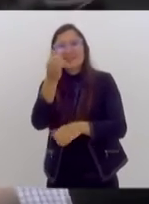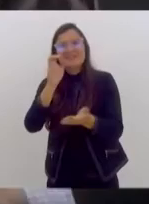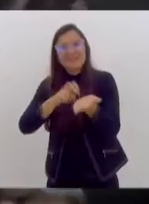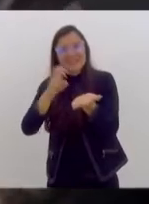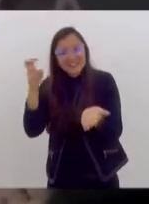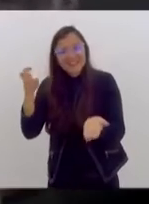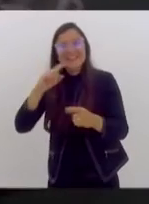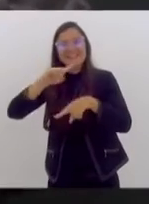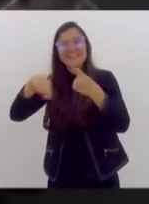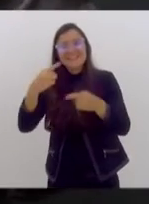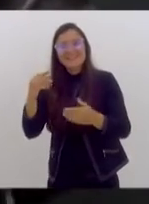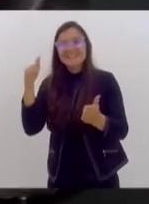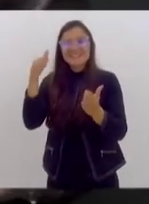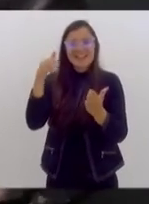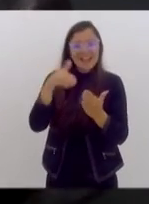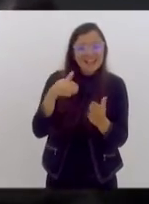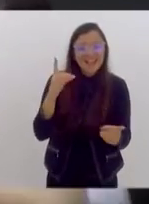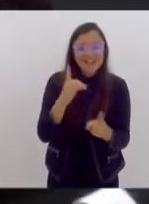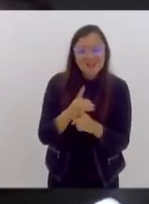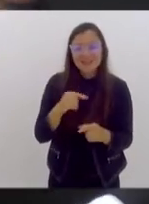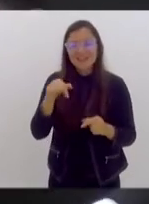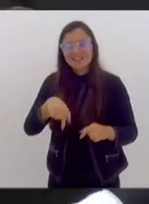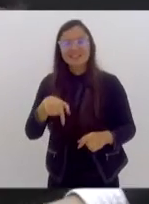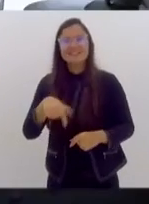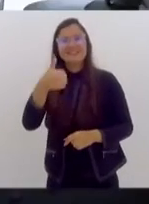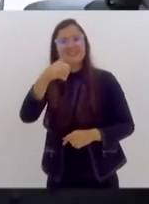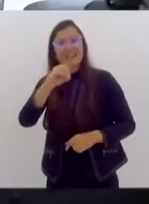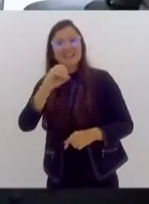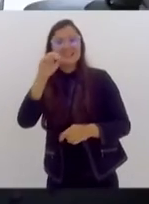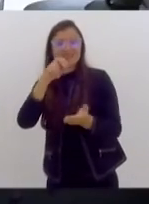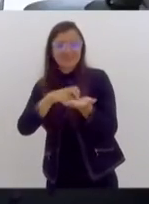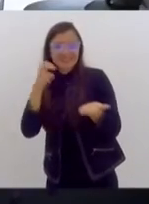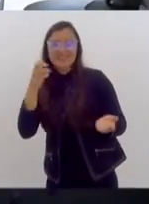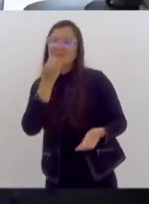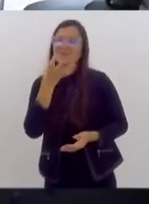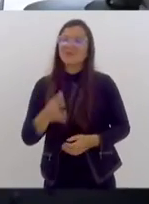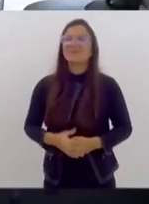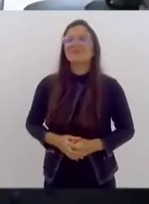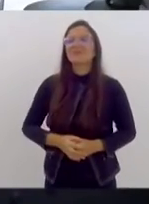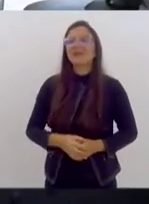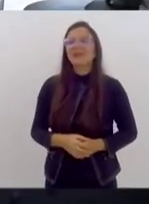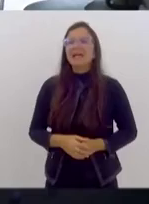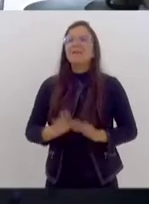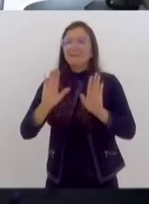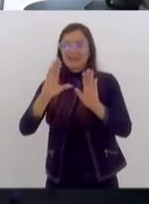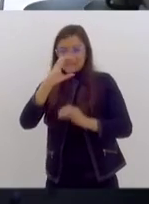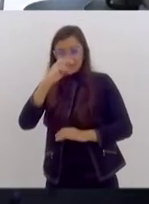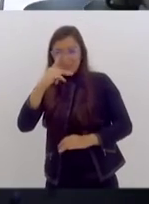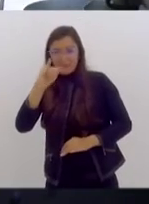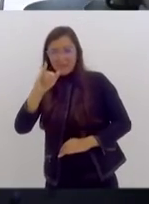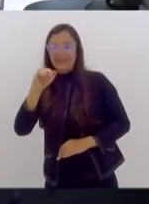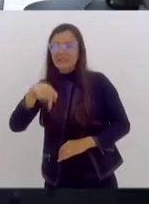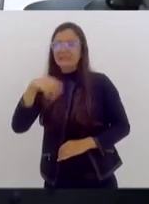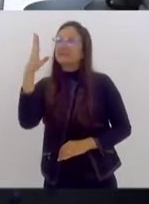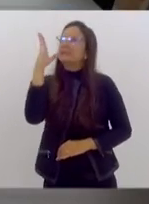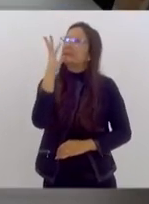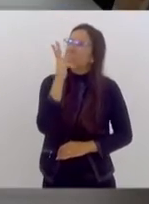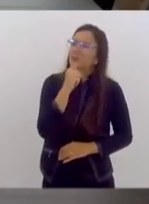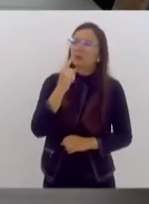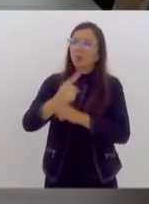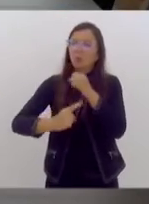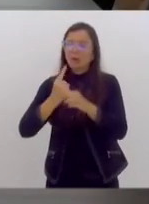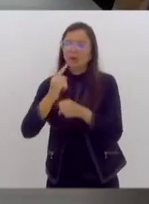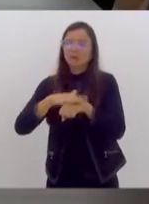uma comissão parlamentar a gente demorou muito mais um ano para se concretizar essa CPI Então vou sentir falta das